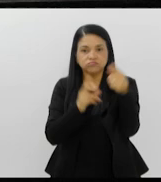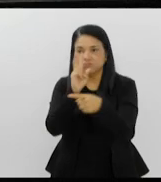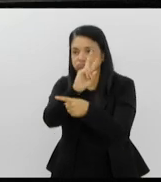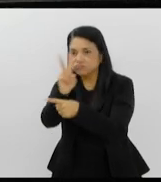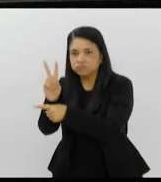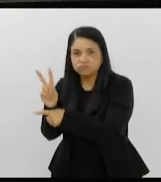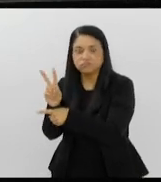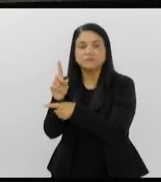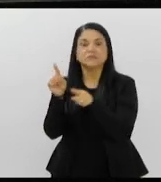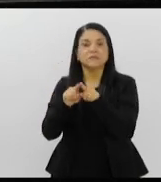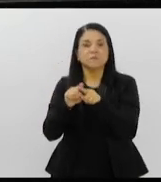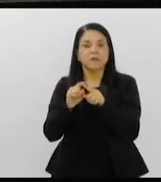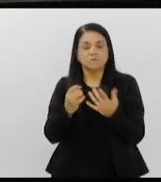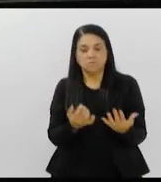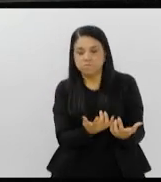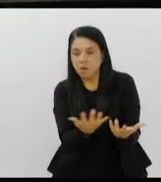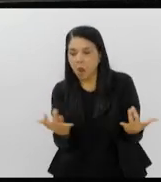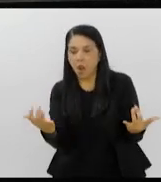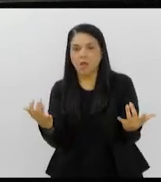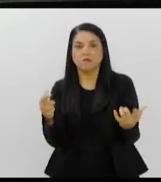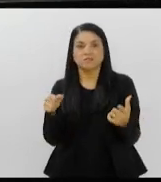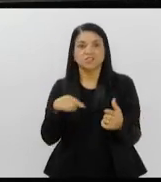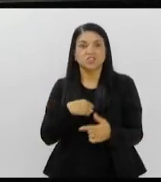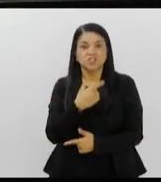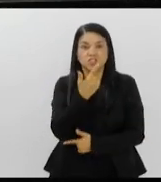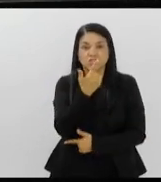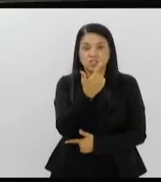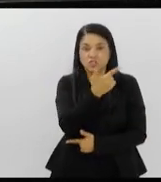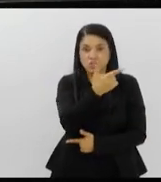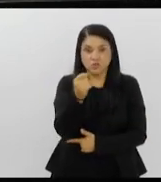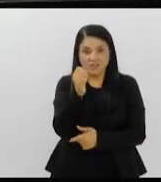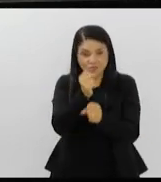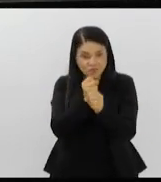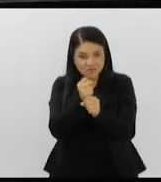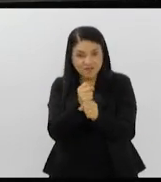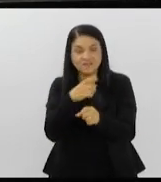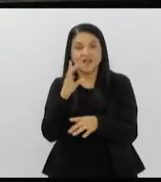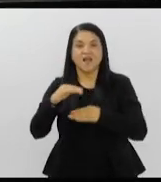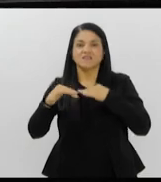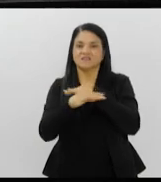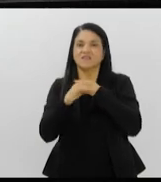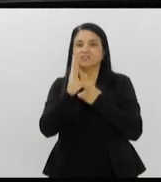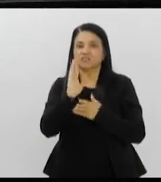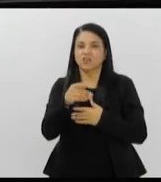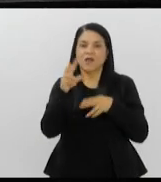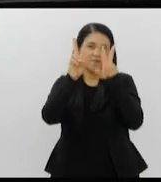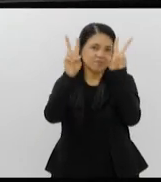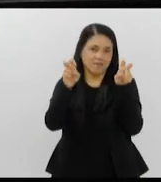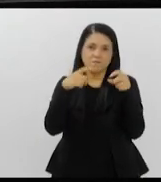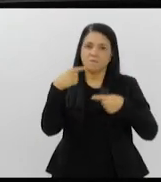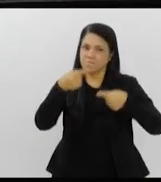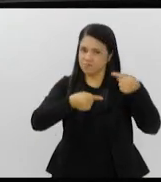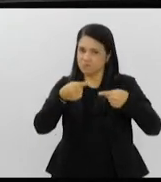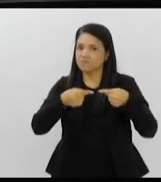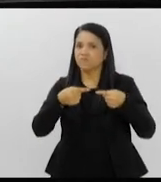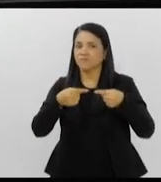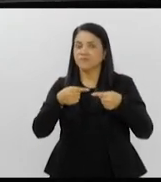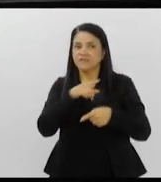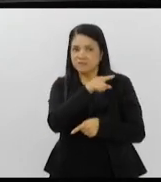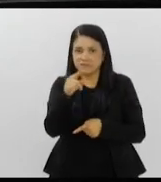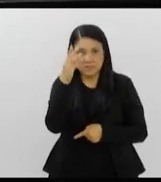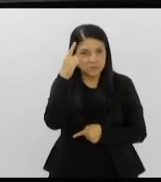matas. Não faz nem 2 séculos que nossa cidade já enfrentou esse tema. Aos que não sabem,